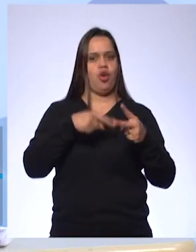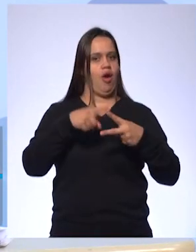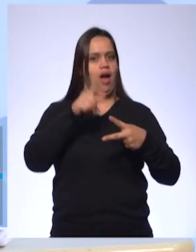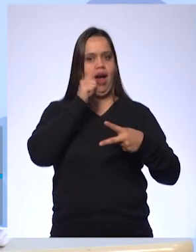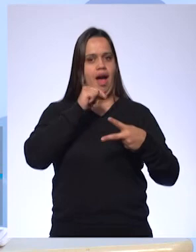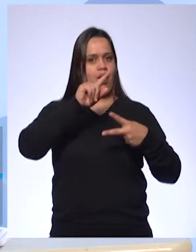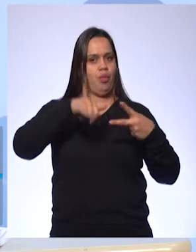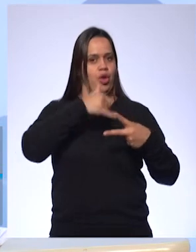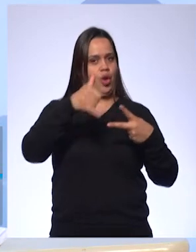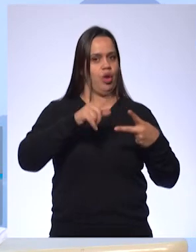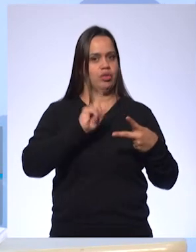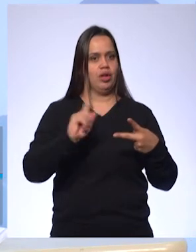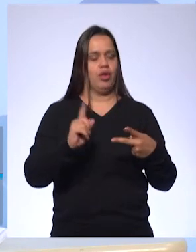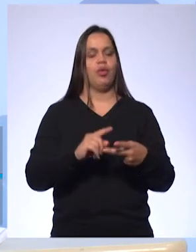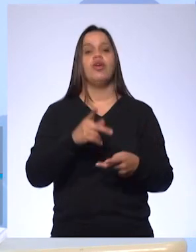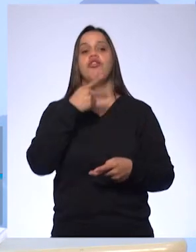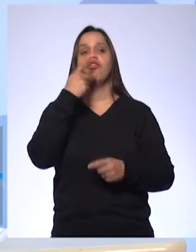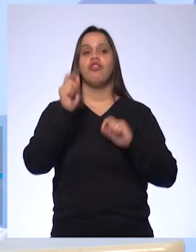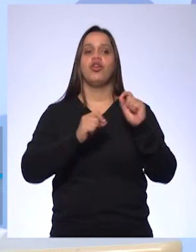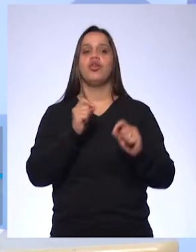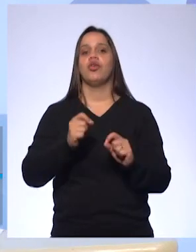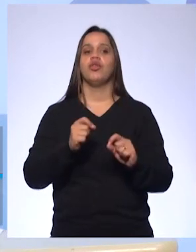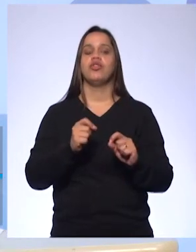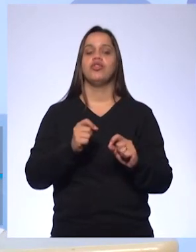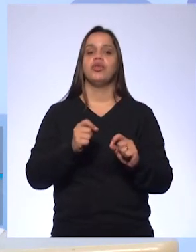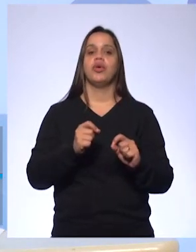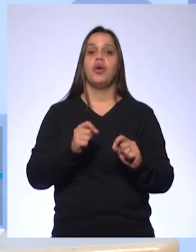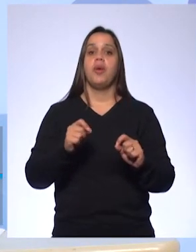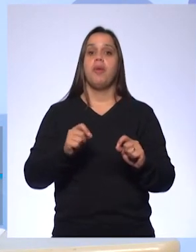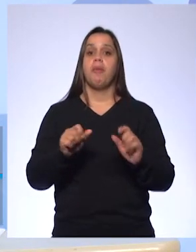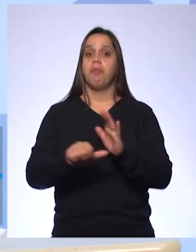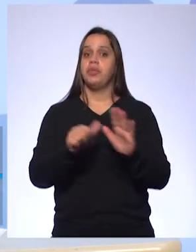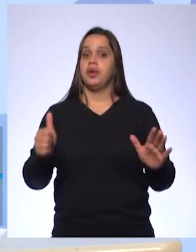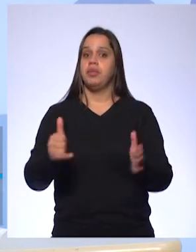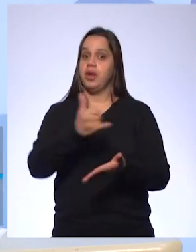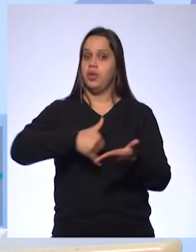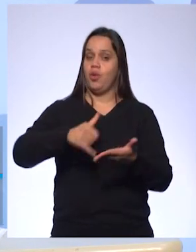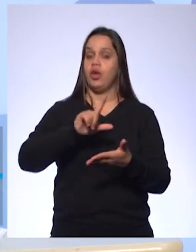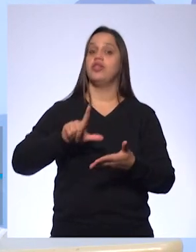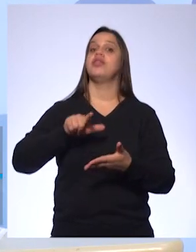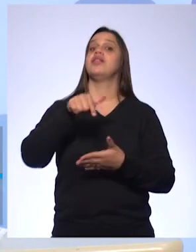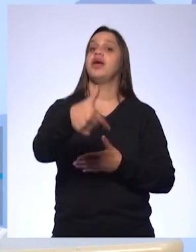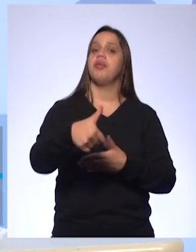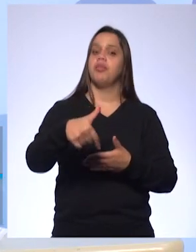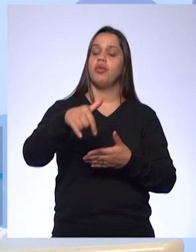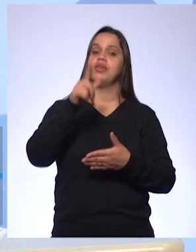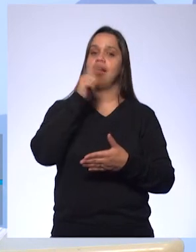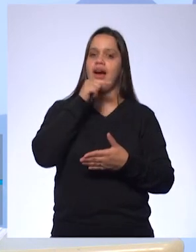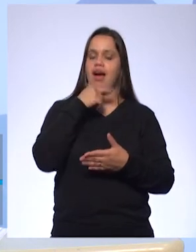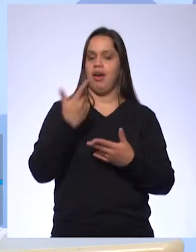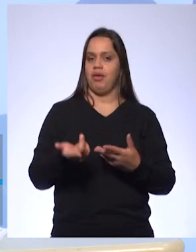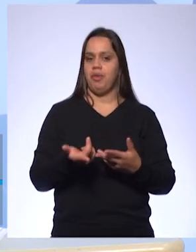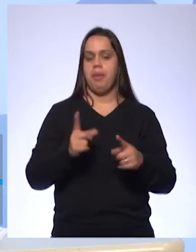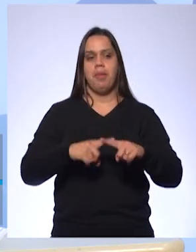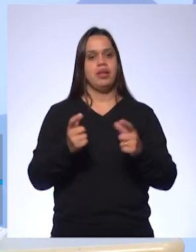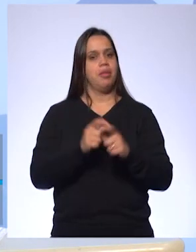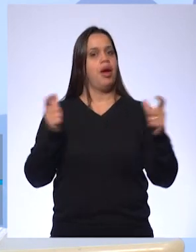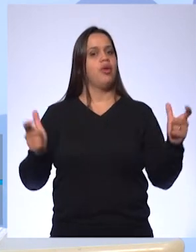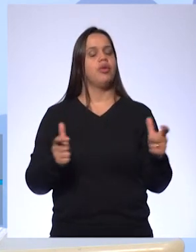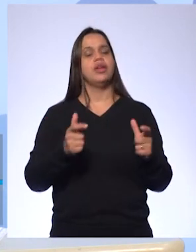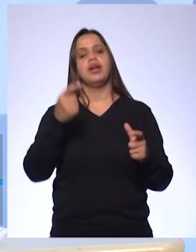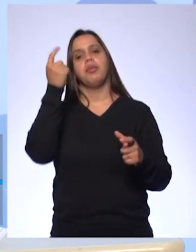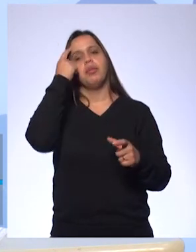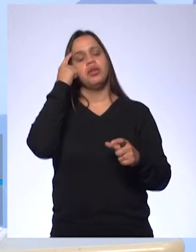Muitos colocaram que você jogou a água depois de ter colocado o óleo, por isso que ele ficou assim. Mas a maioria foi nessa linha